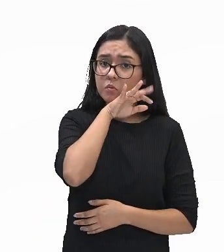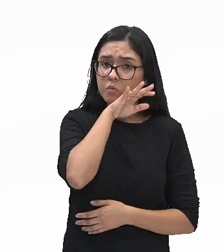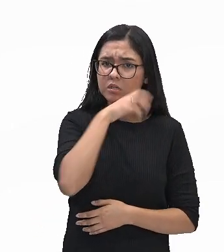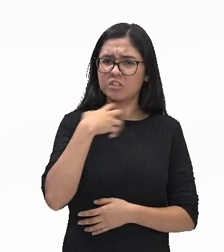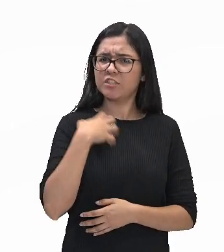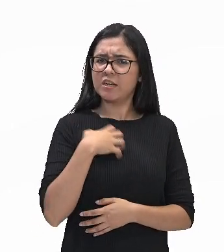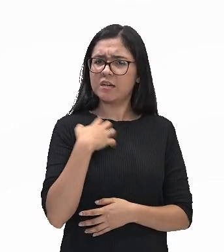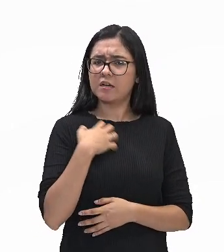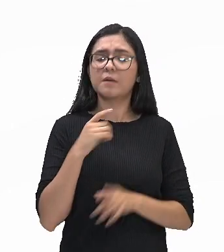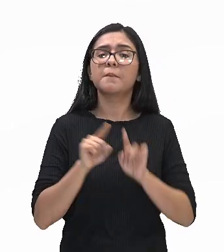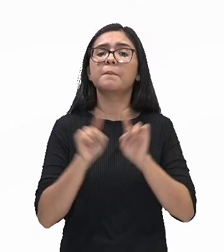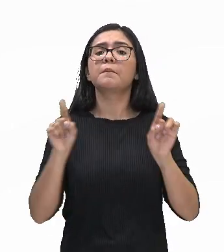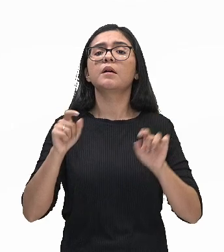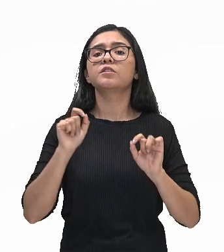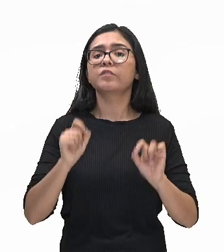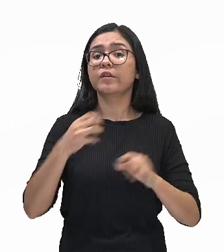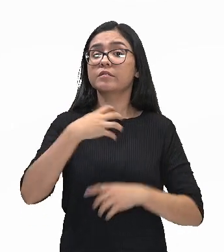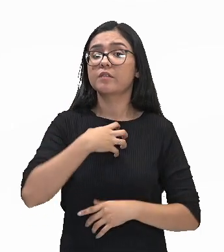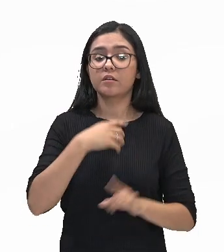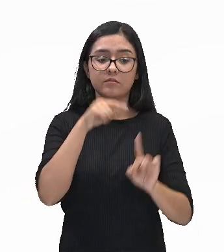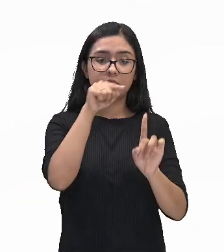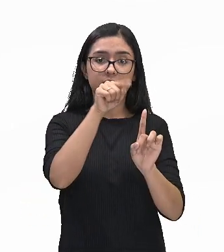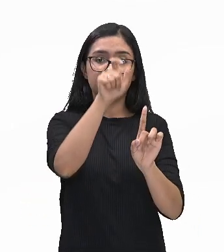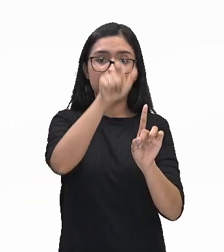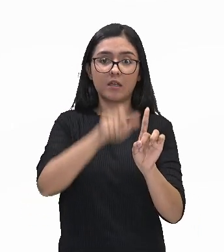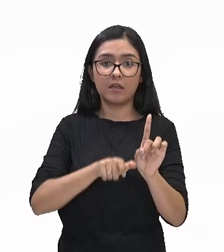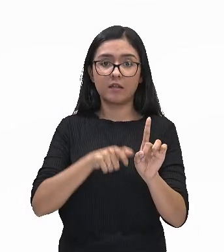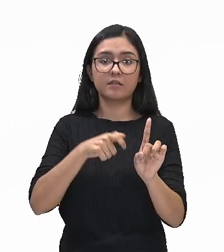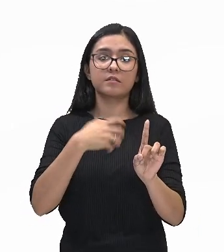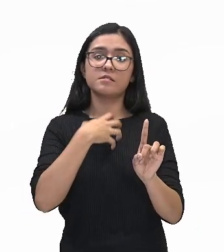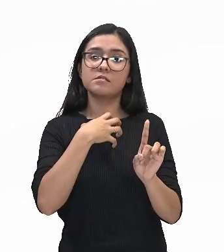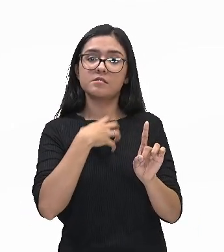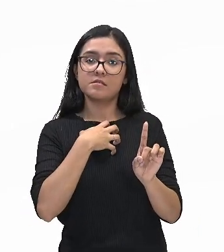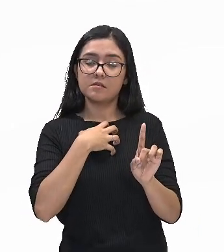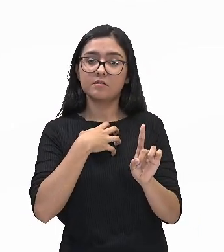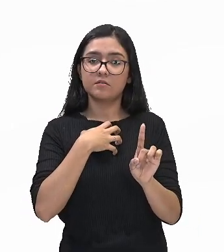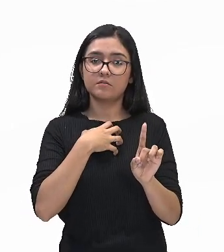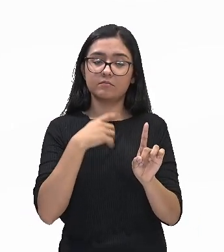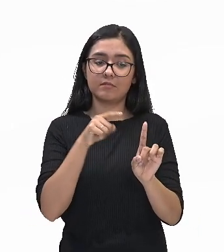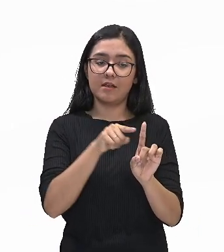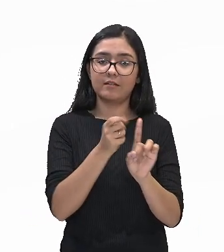mas quem sente? O emissor. É ele que traduz